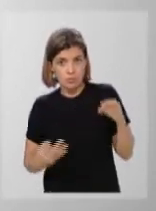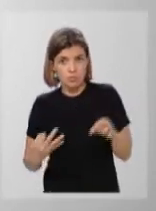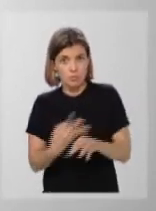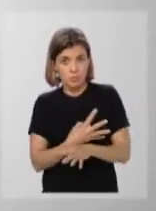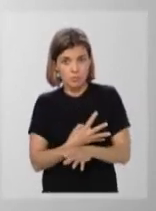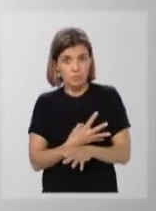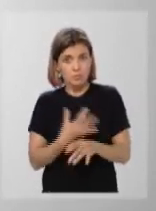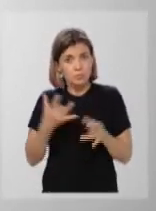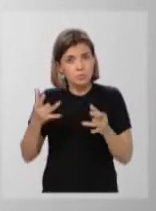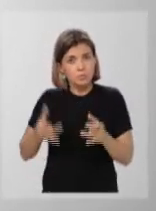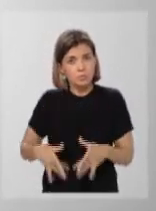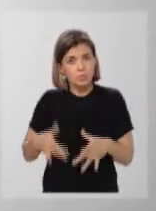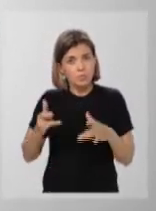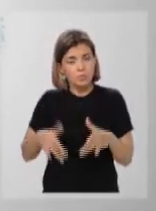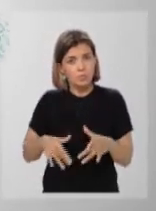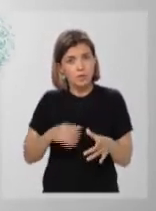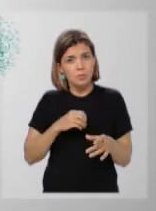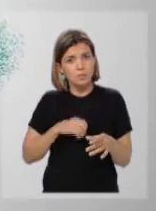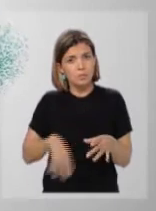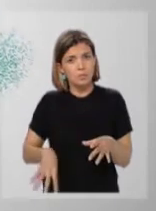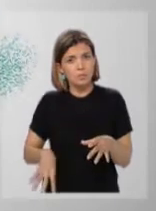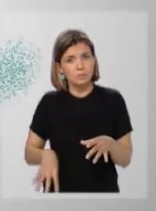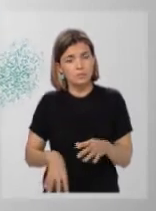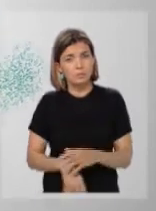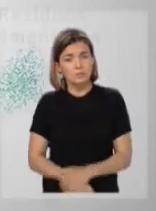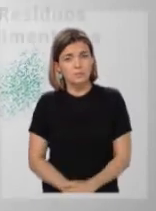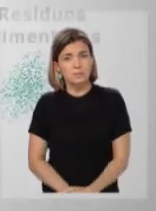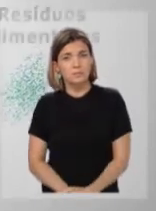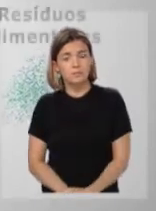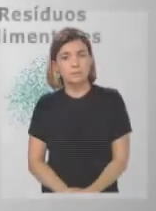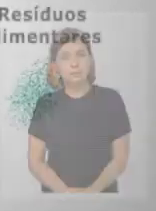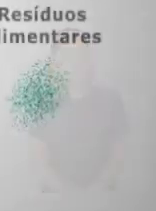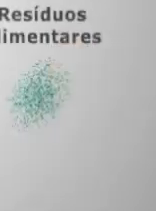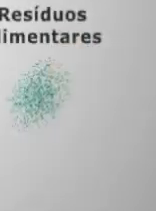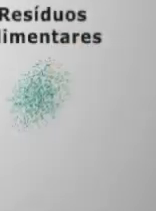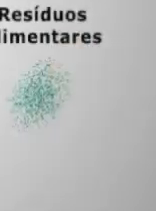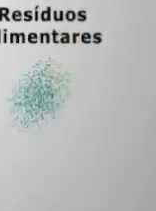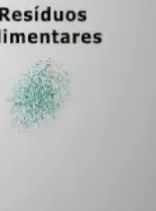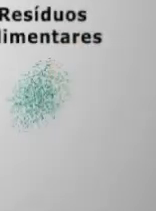Quando a digestão termina, os resíduos alimentares são jogados para fora da célula.